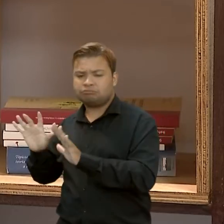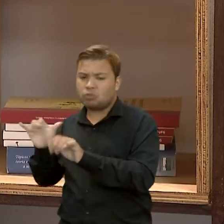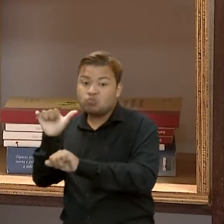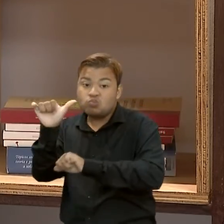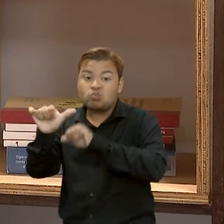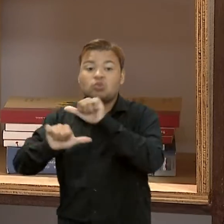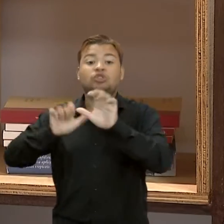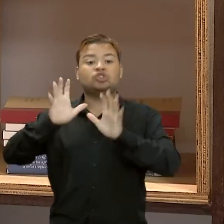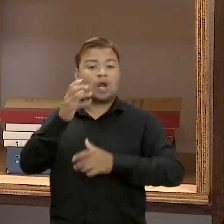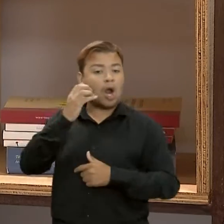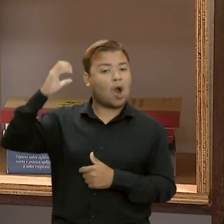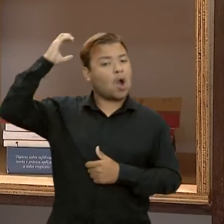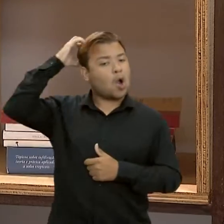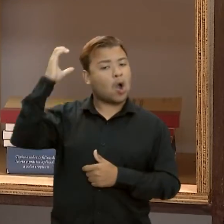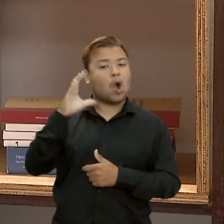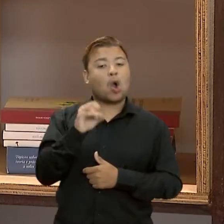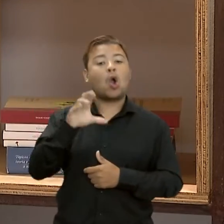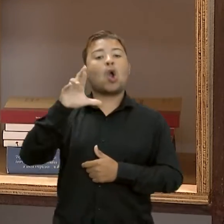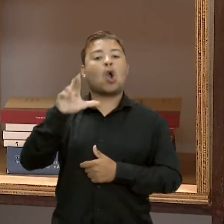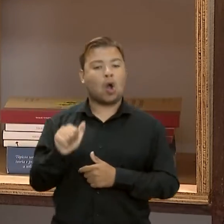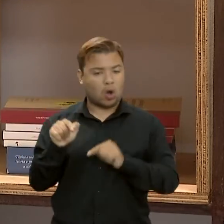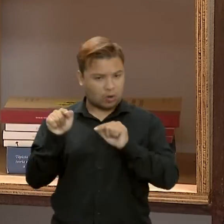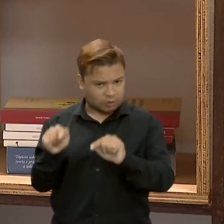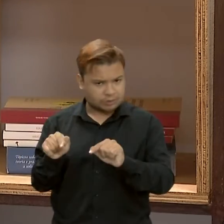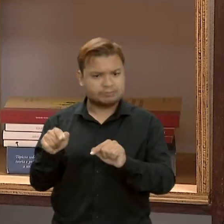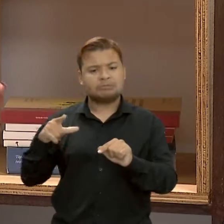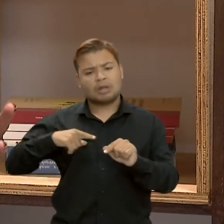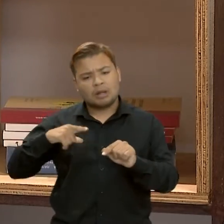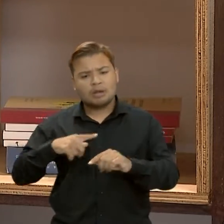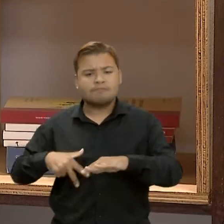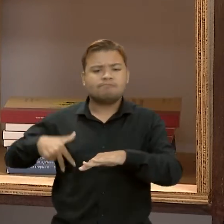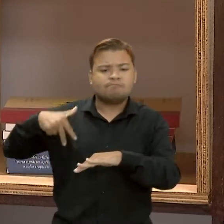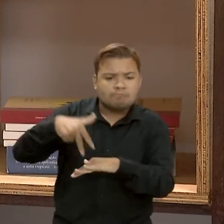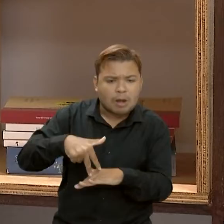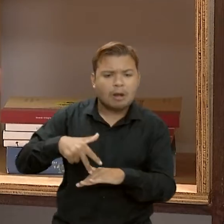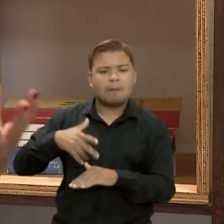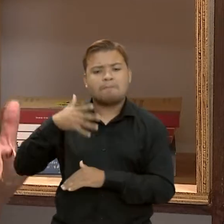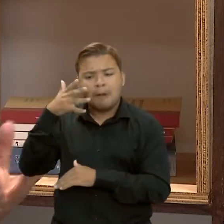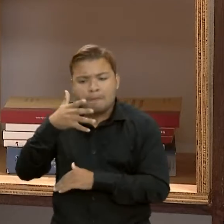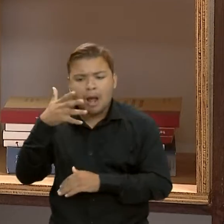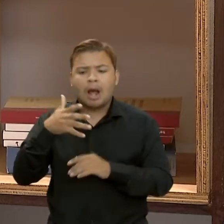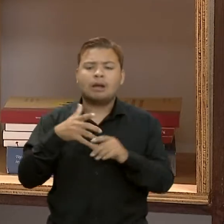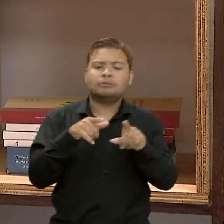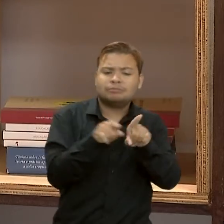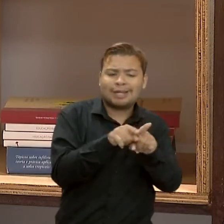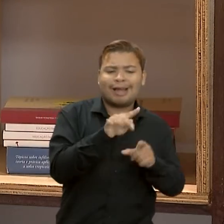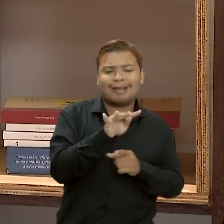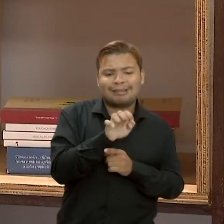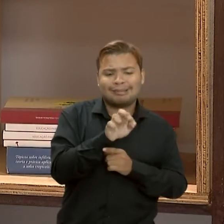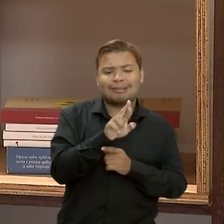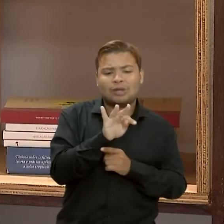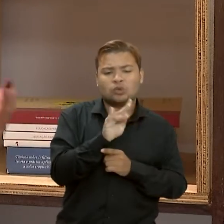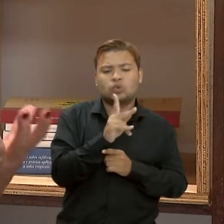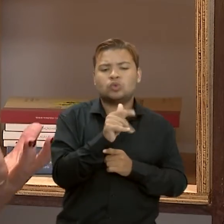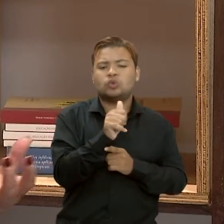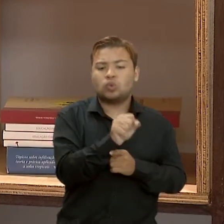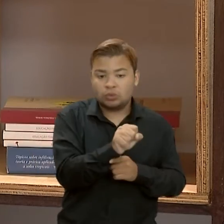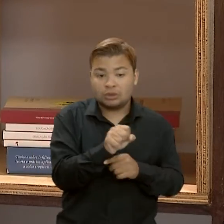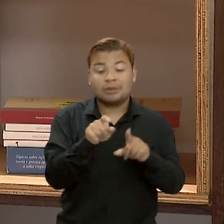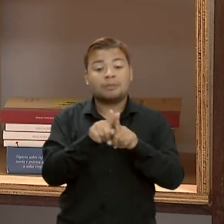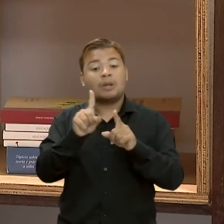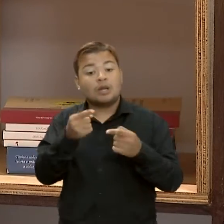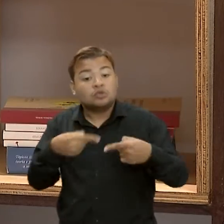Coralina, né? Essa intensa produção nos saraus literários, nas tertúlias literárias, junto com Leodegária